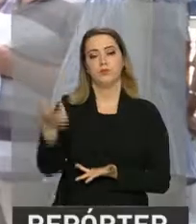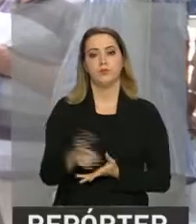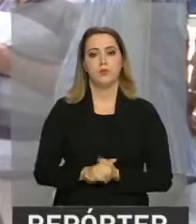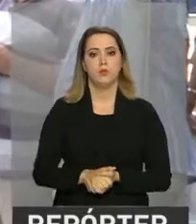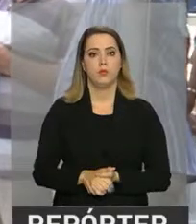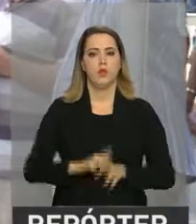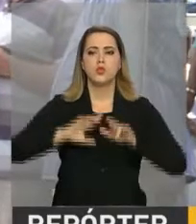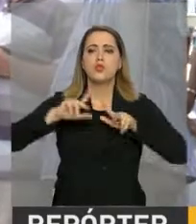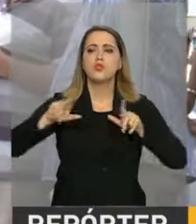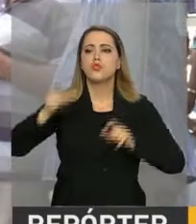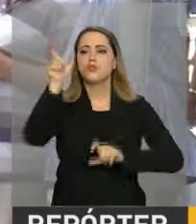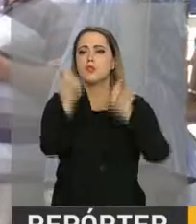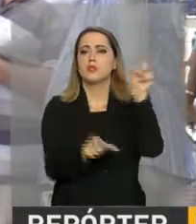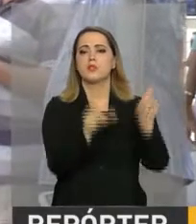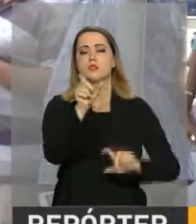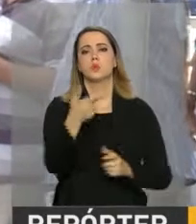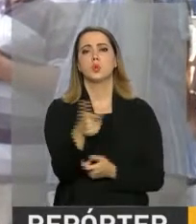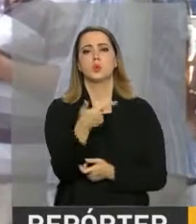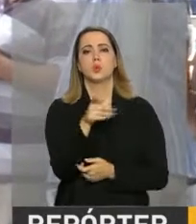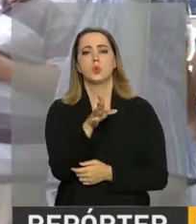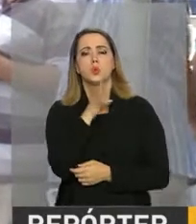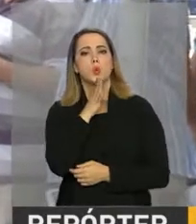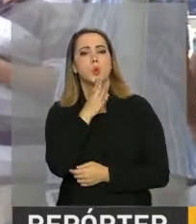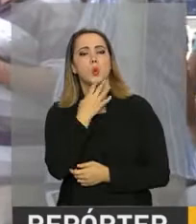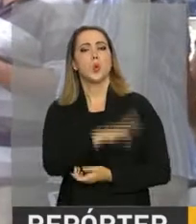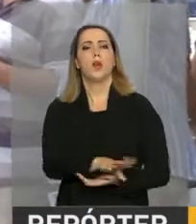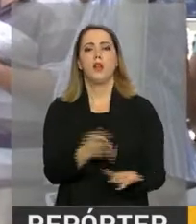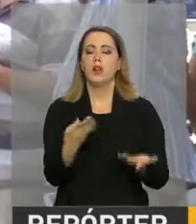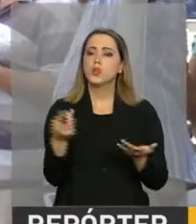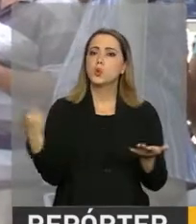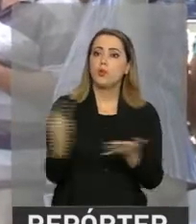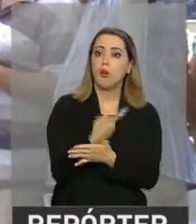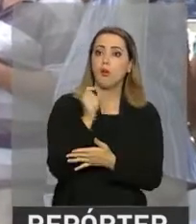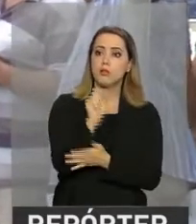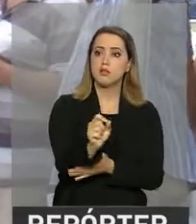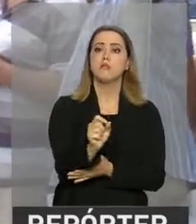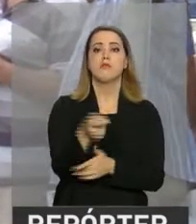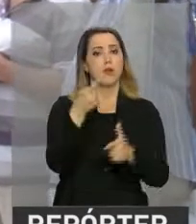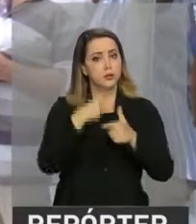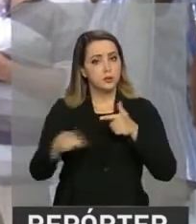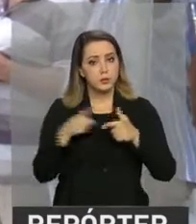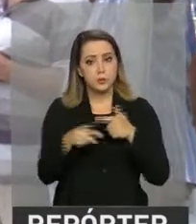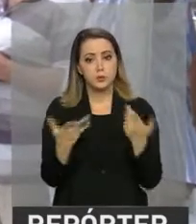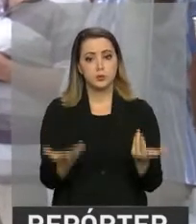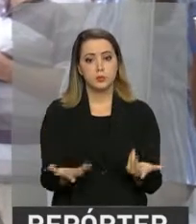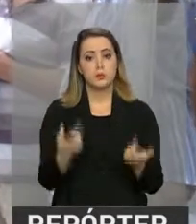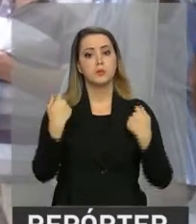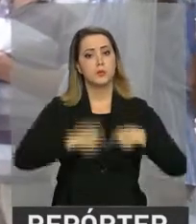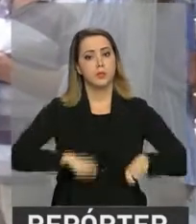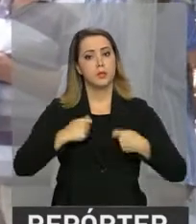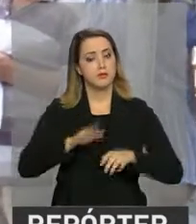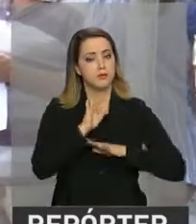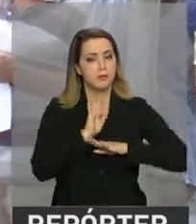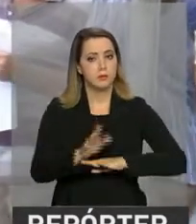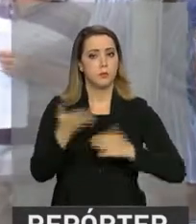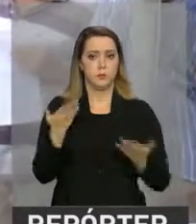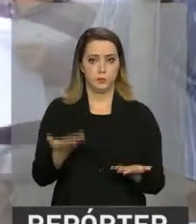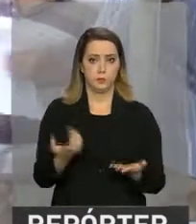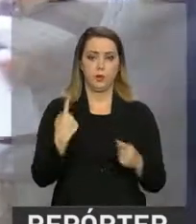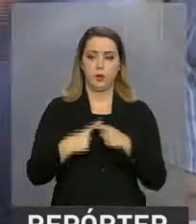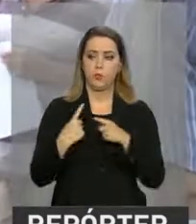tem muita gente ainda não tem é ciência do que está acontecendo o que que é grave e que precisa ajudar porque